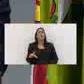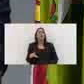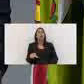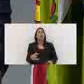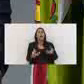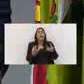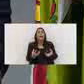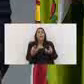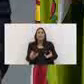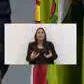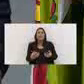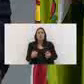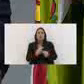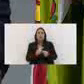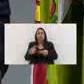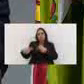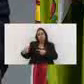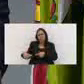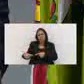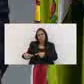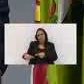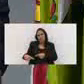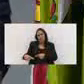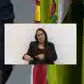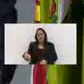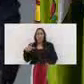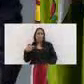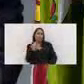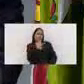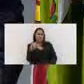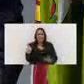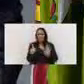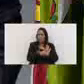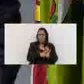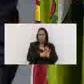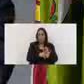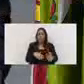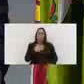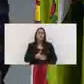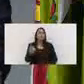politicagem em benefício da autopromoção. Gostaria de um minuto, presidente.